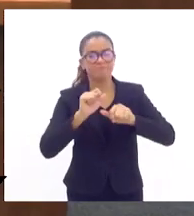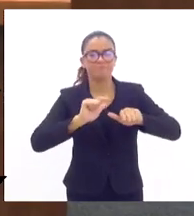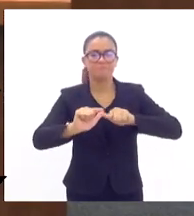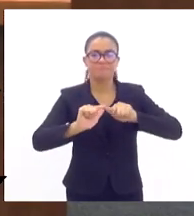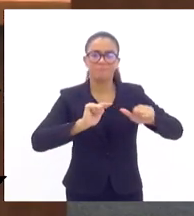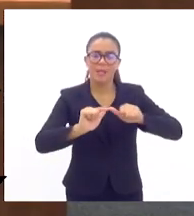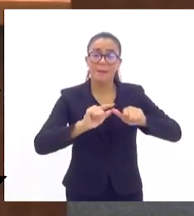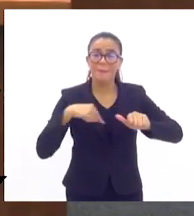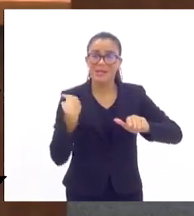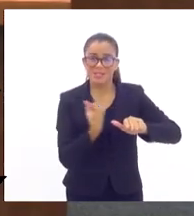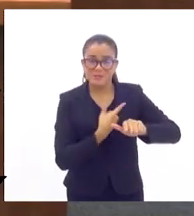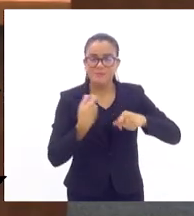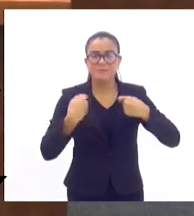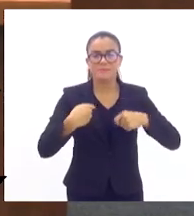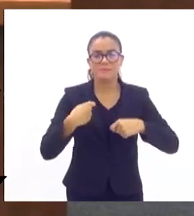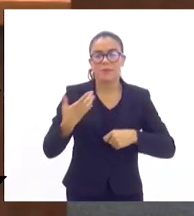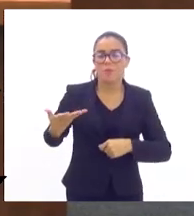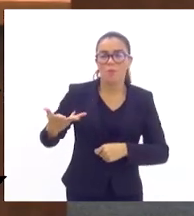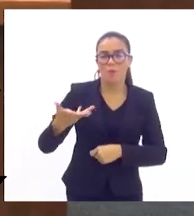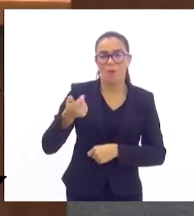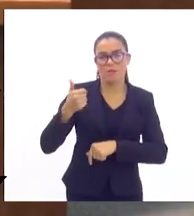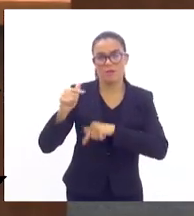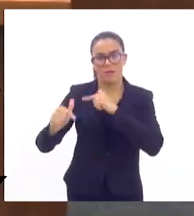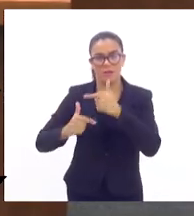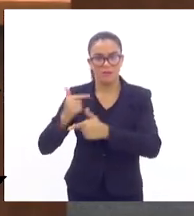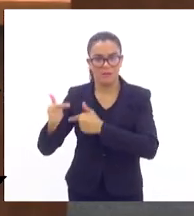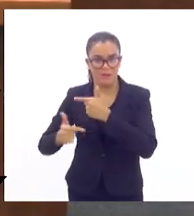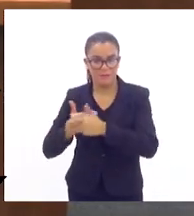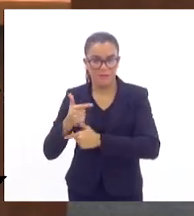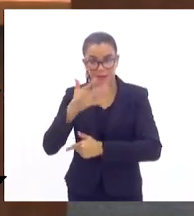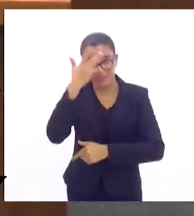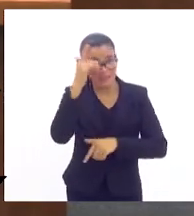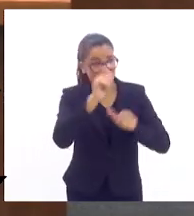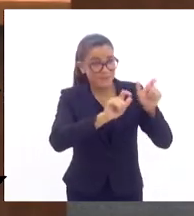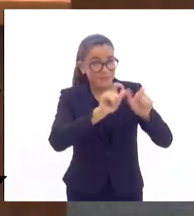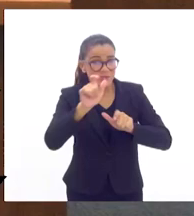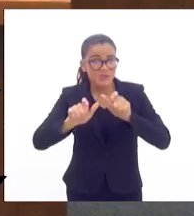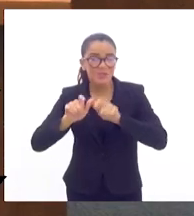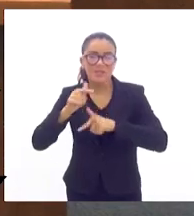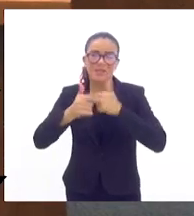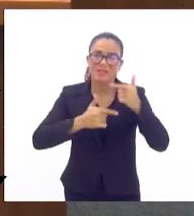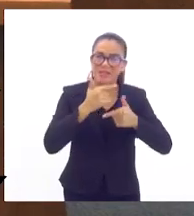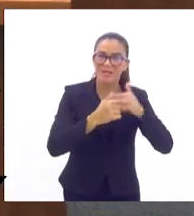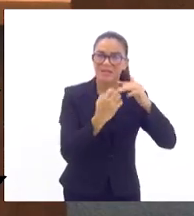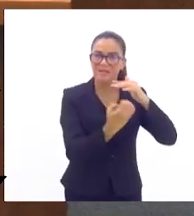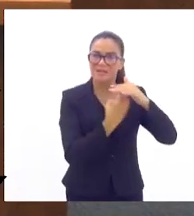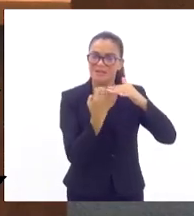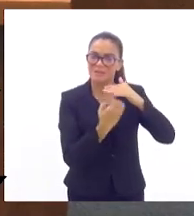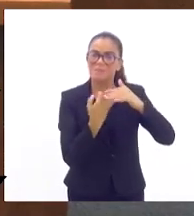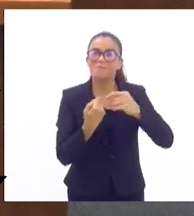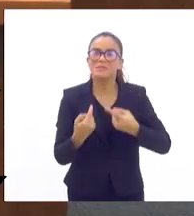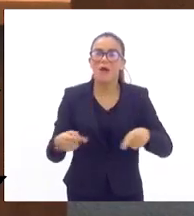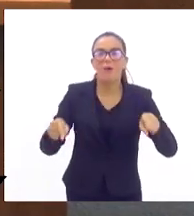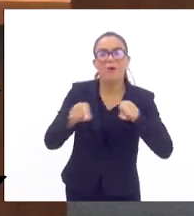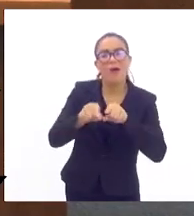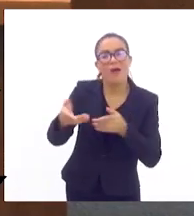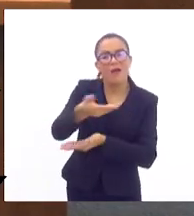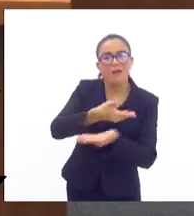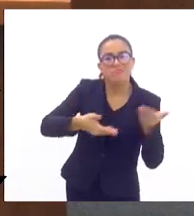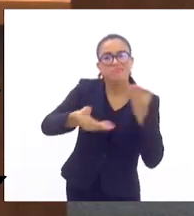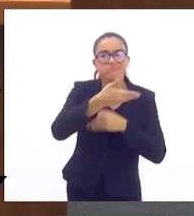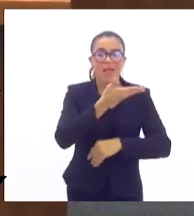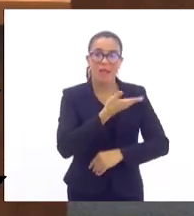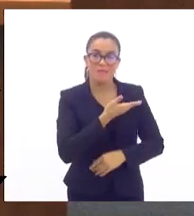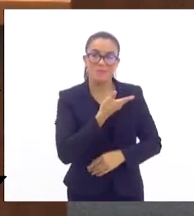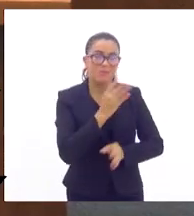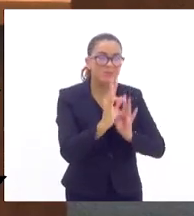bom serviço prestado. As pessoas que trabalham nessa empresa, que são os coordenadores, têm até uma relação de amizade, trata até